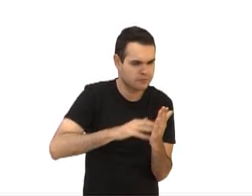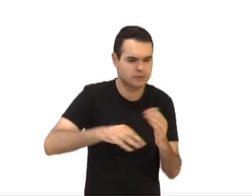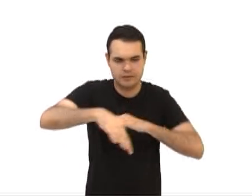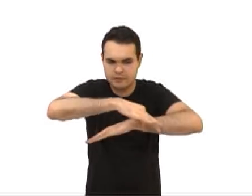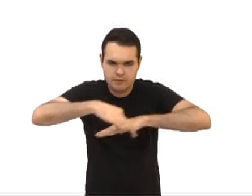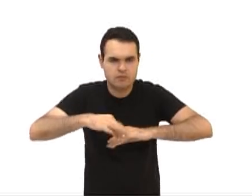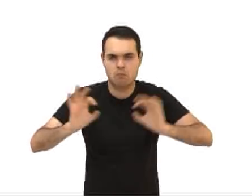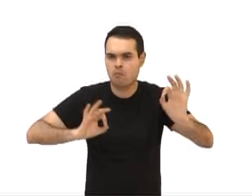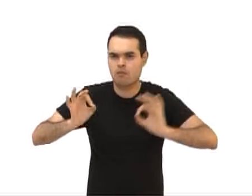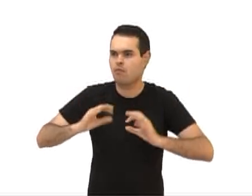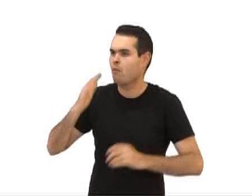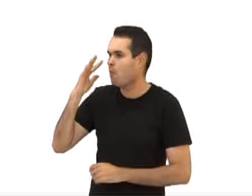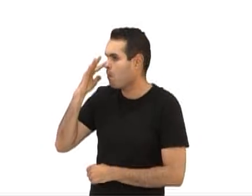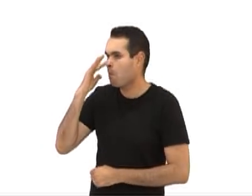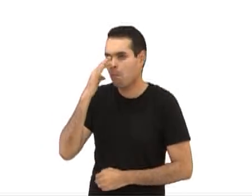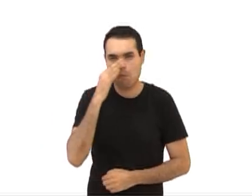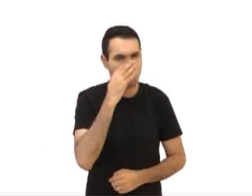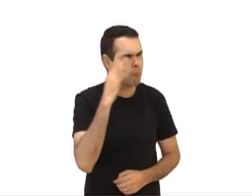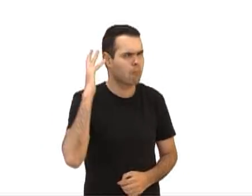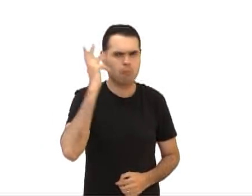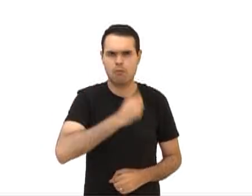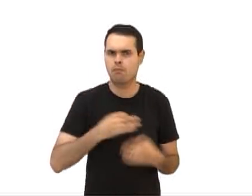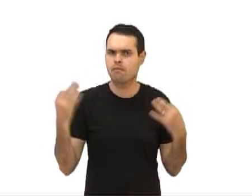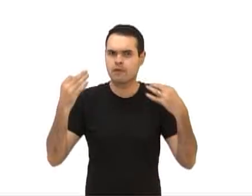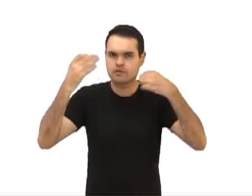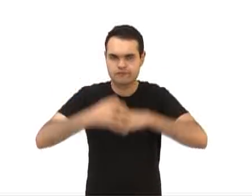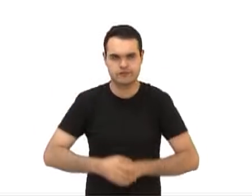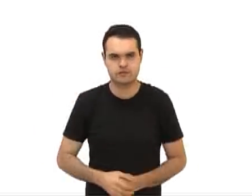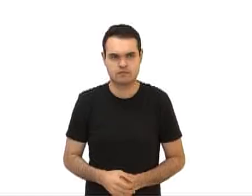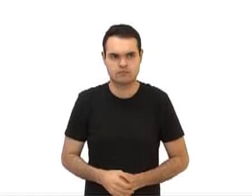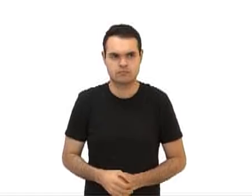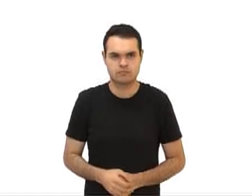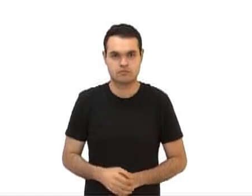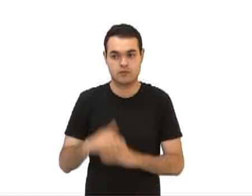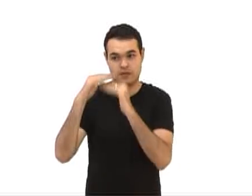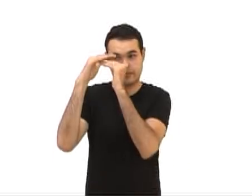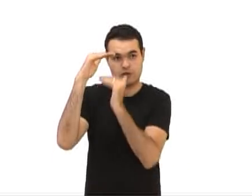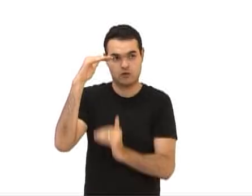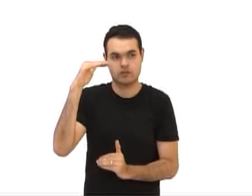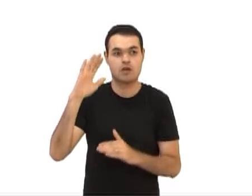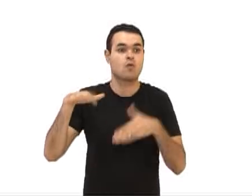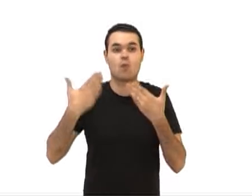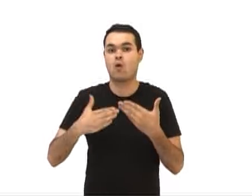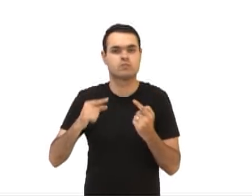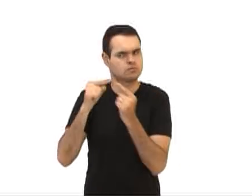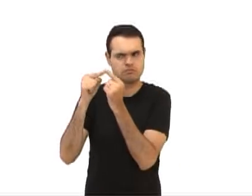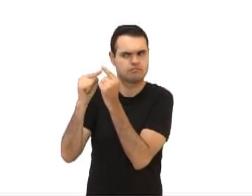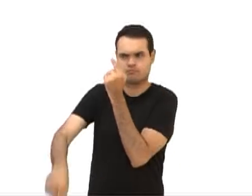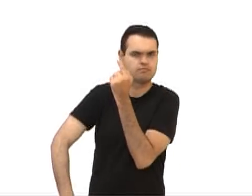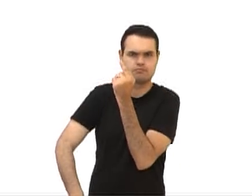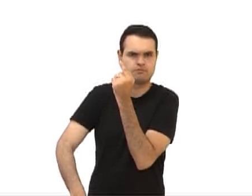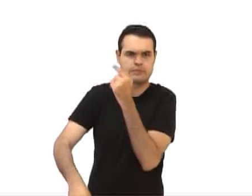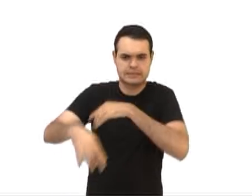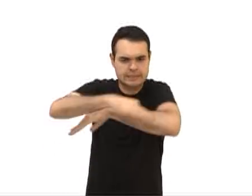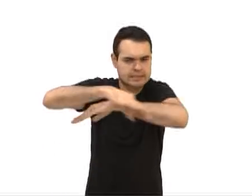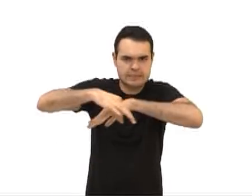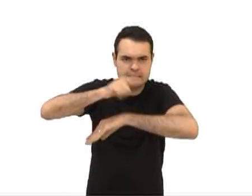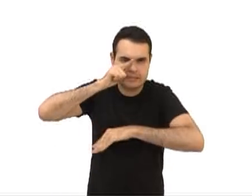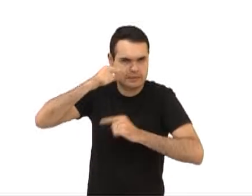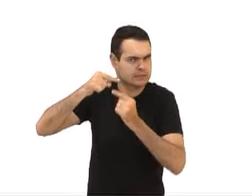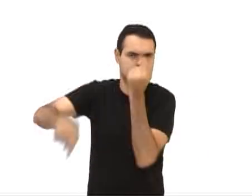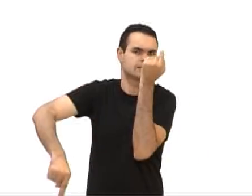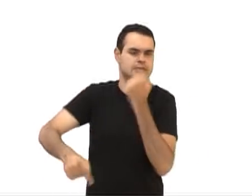arquitetura impressionaram pela beleza e perfeição. Das ordens abaixo, quais não representam a arquitetura